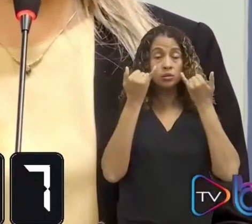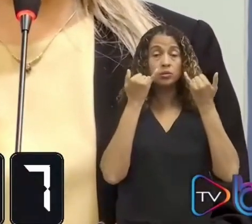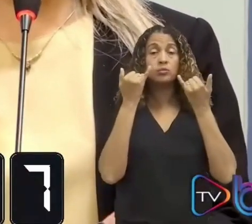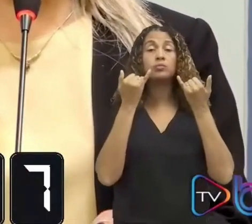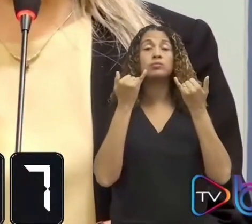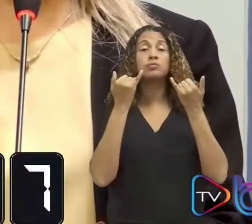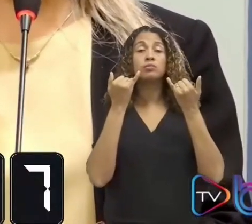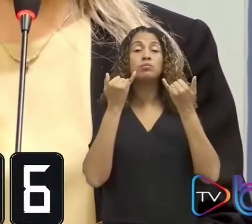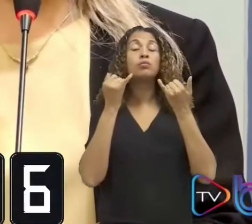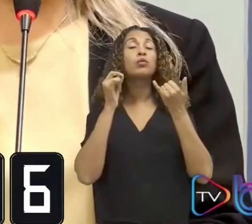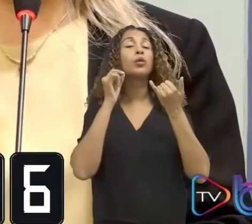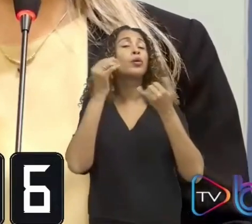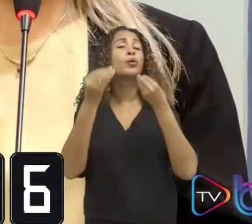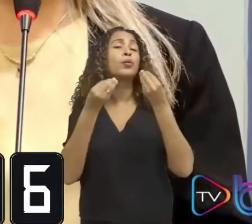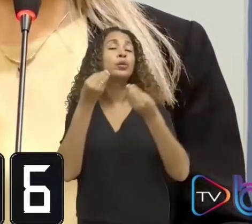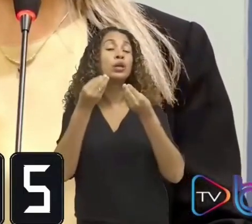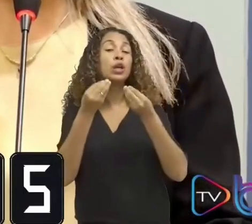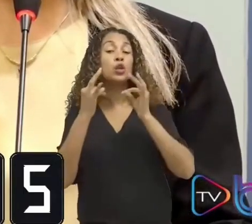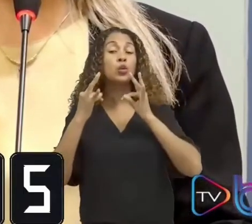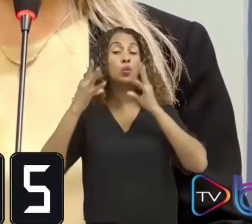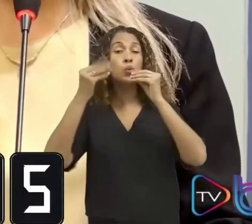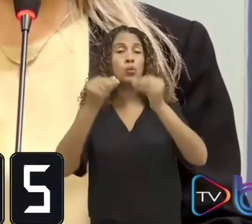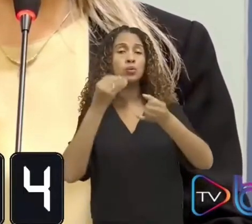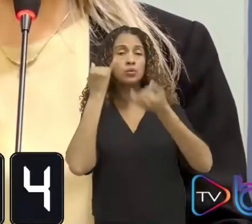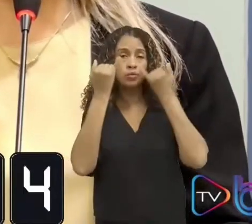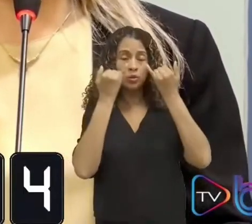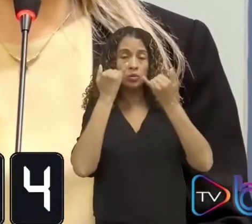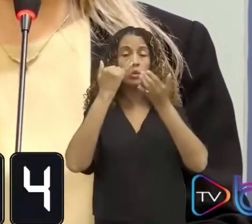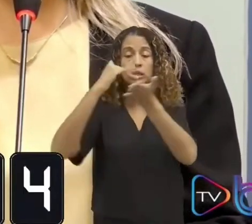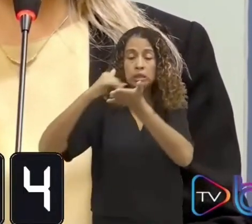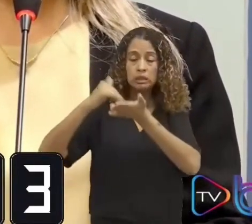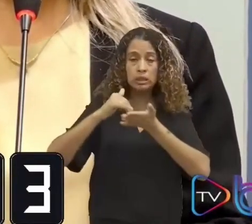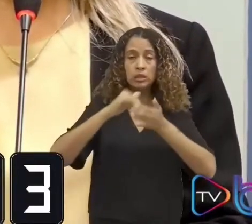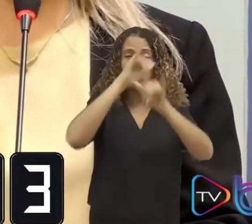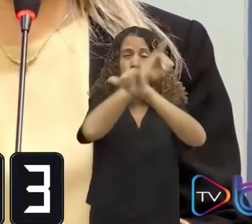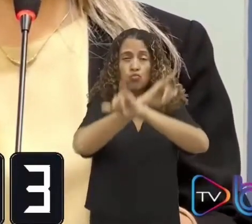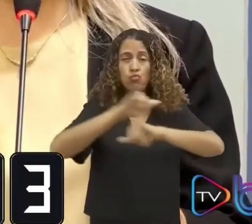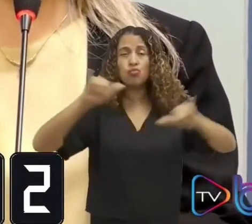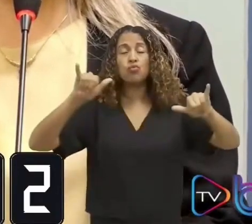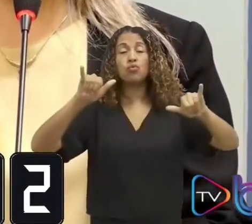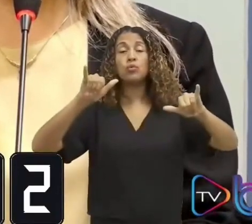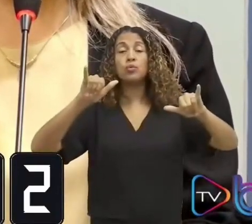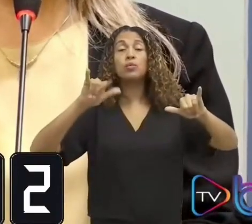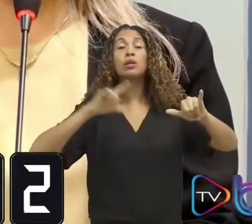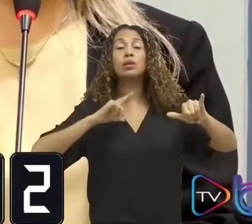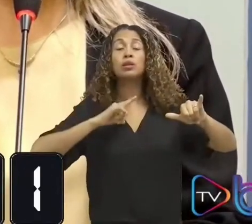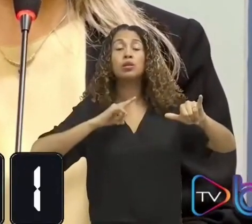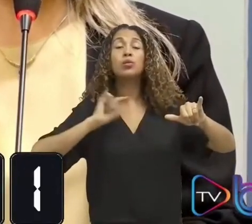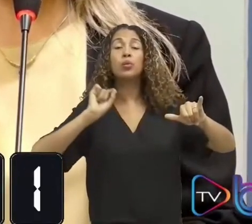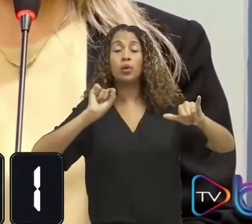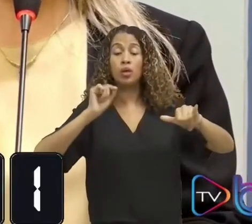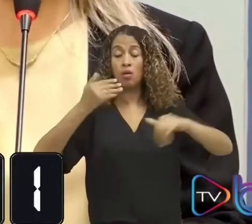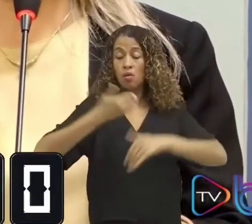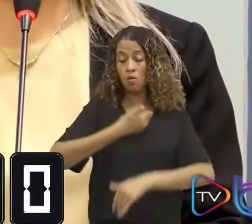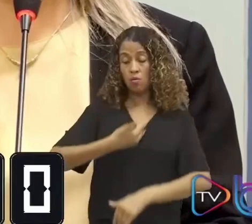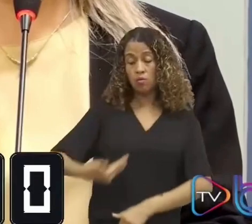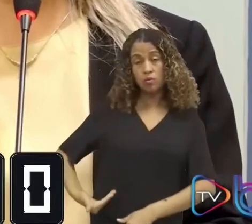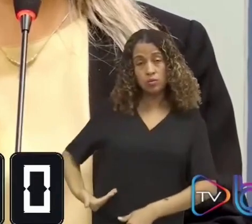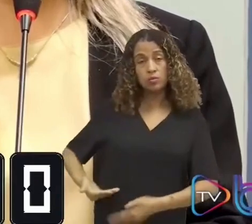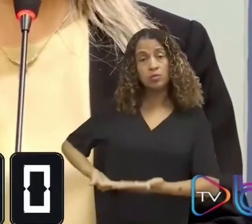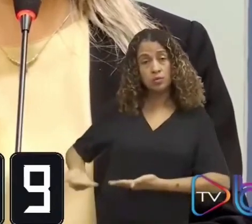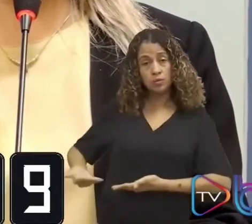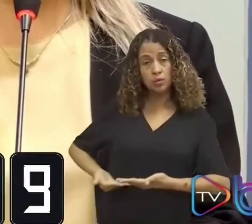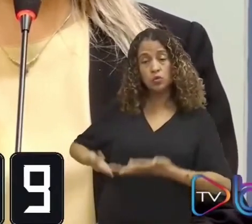que todas as informações passem pelas secretarias, otimizando o serviço público, agilizando